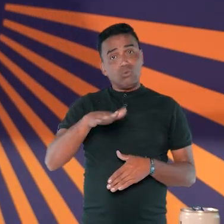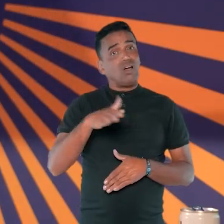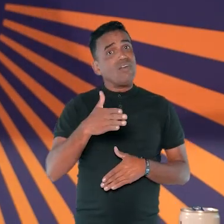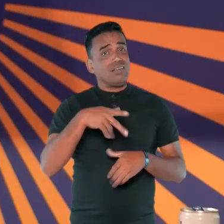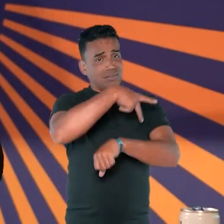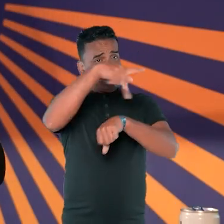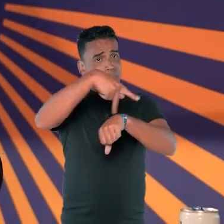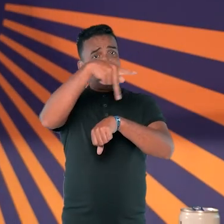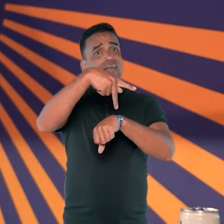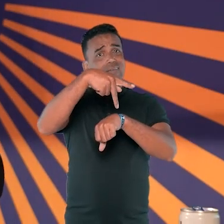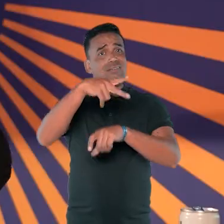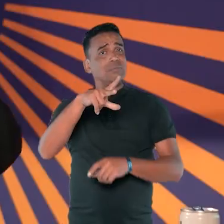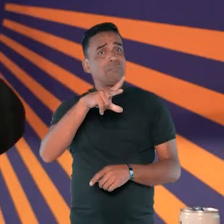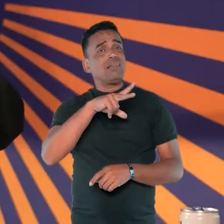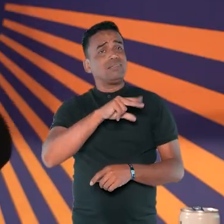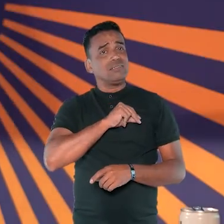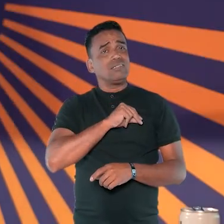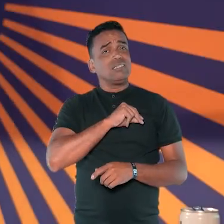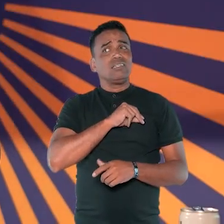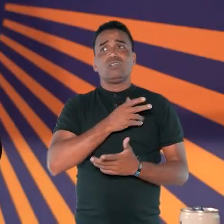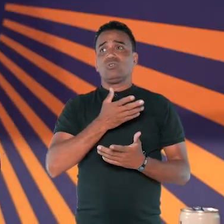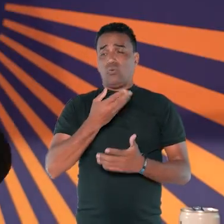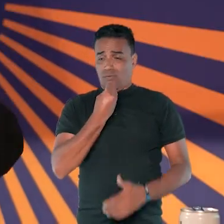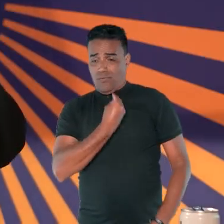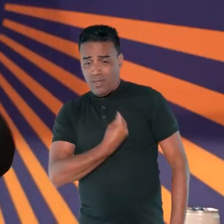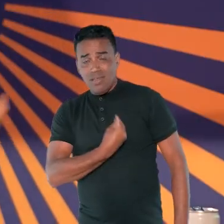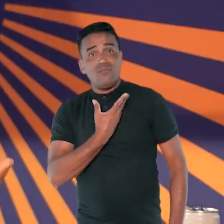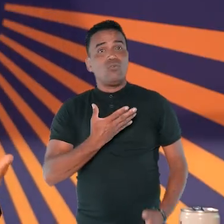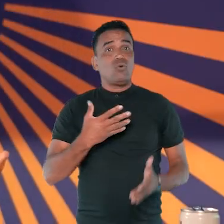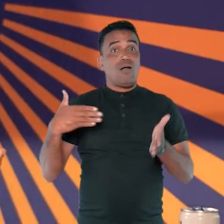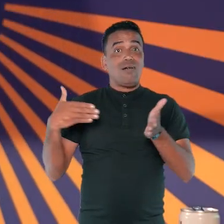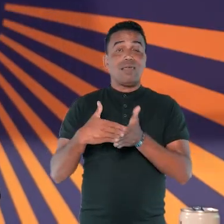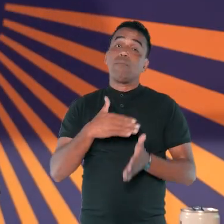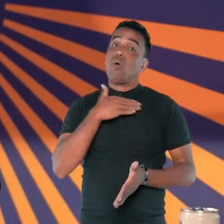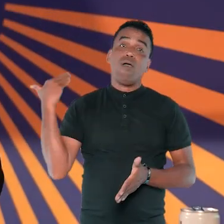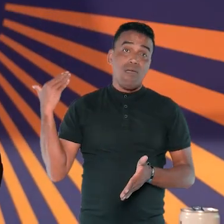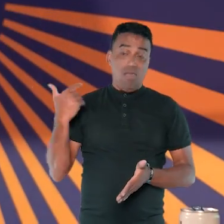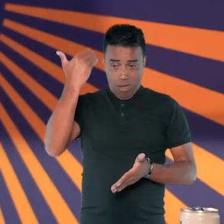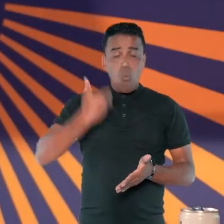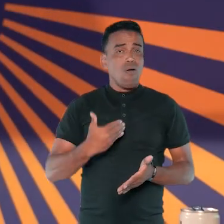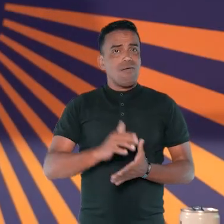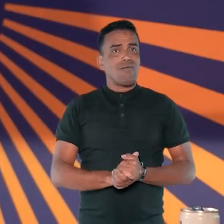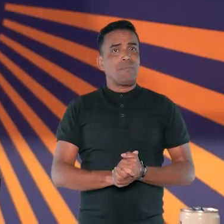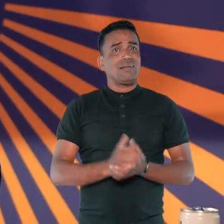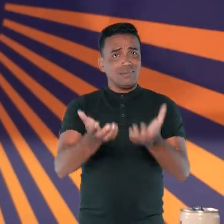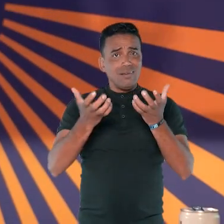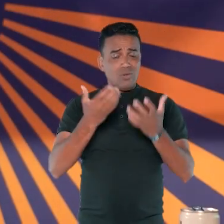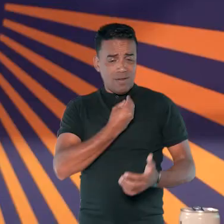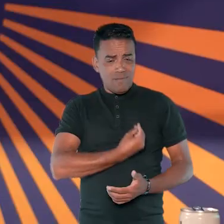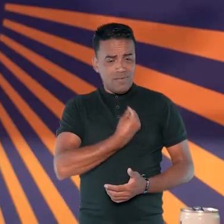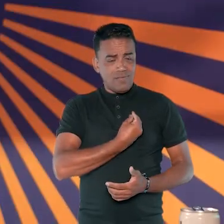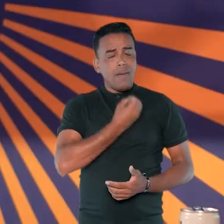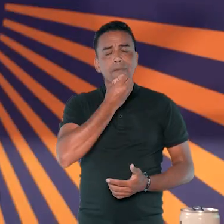país imerecido pelo qual viverei, pelo qual, como ele disse, até morrerei. Mas a gente queria era viver e viver bem